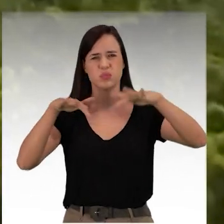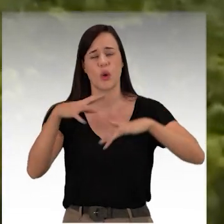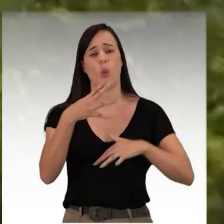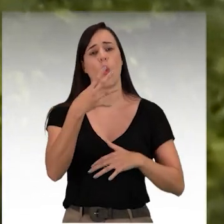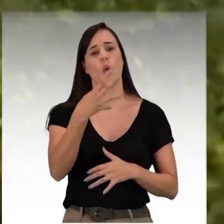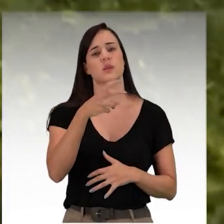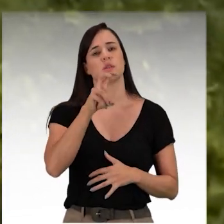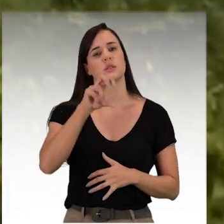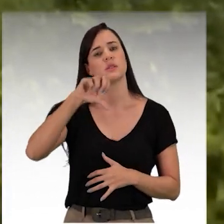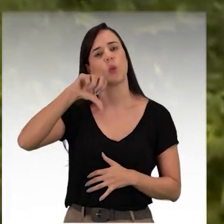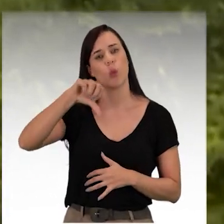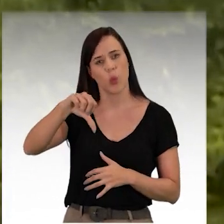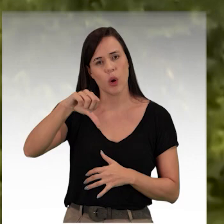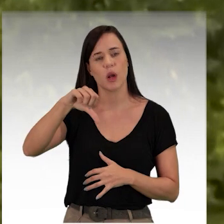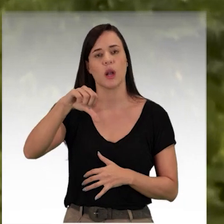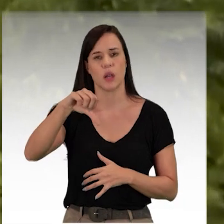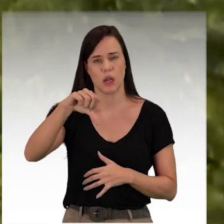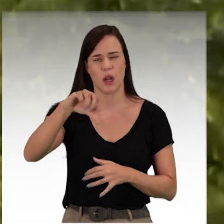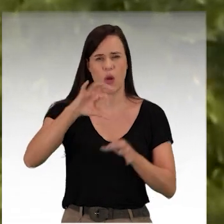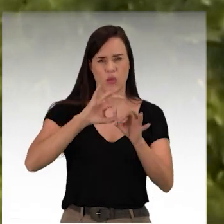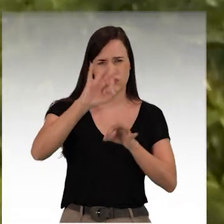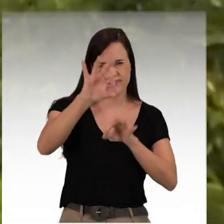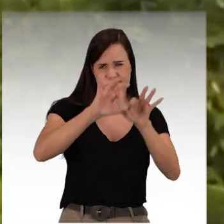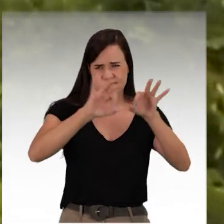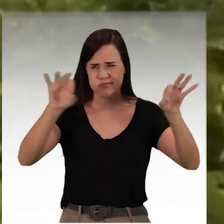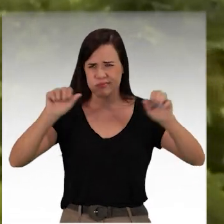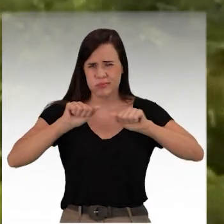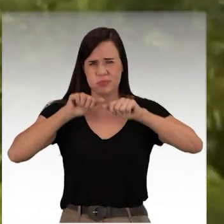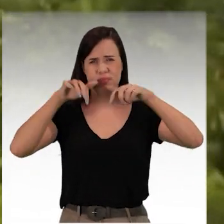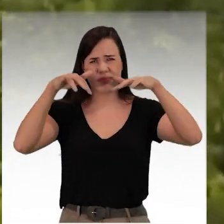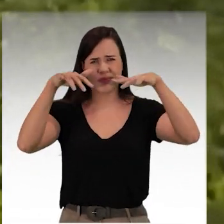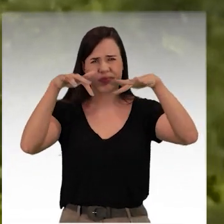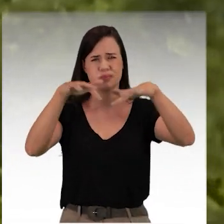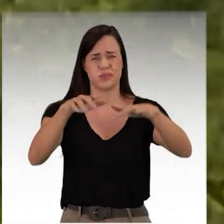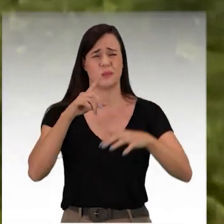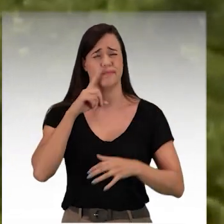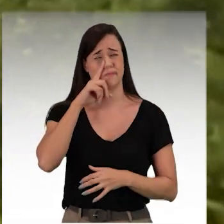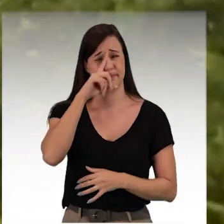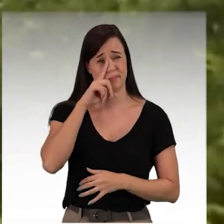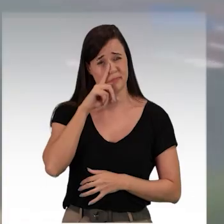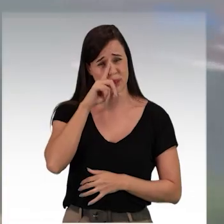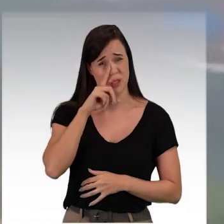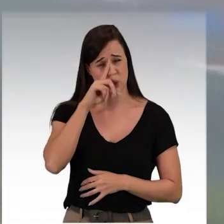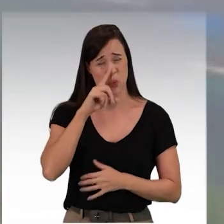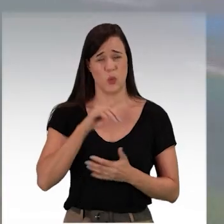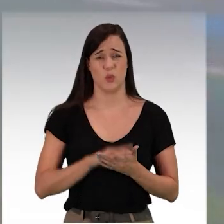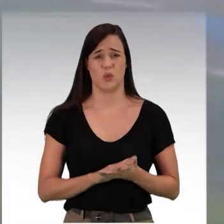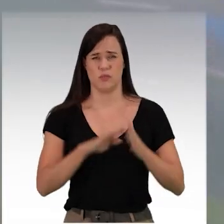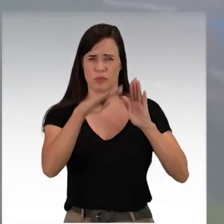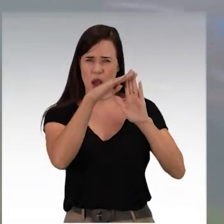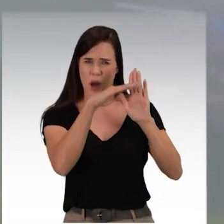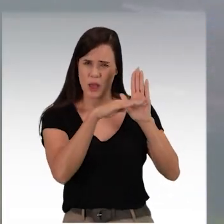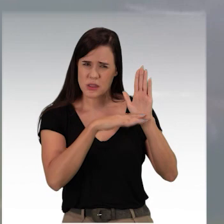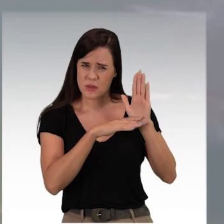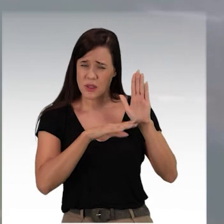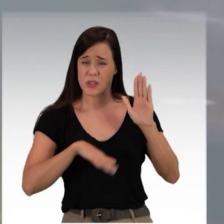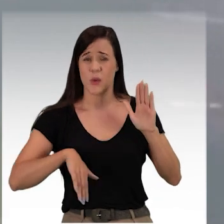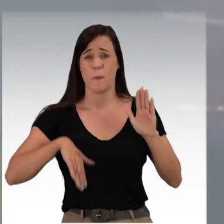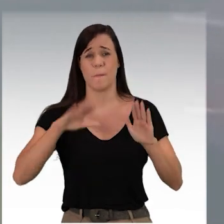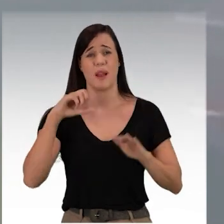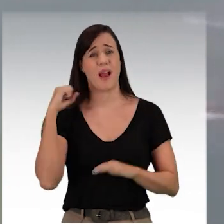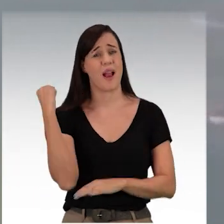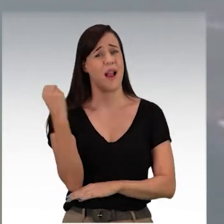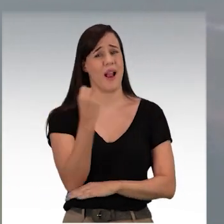atingiu 459 microgramas por metro cúbico e alcançou um nível perigoso, a classificação